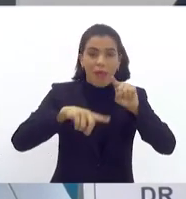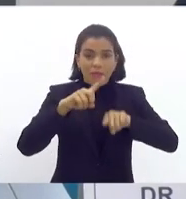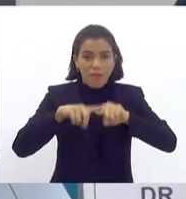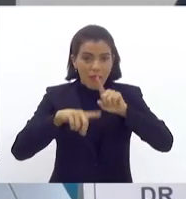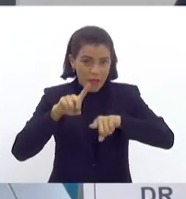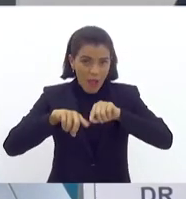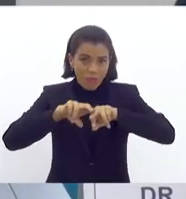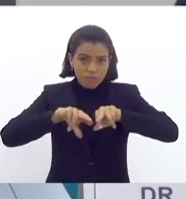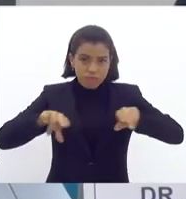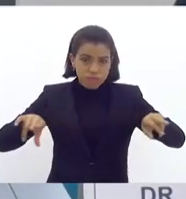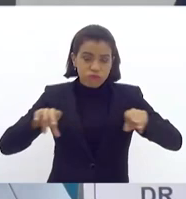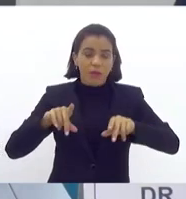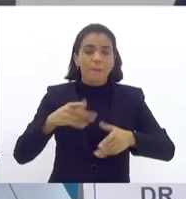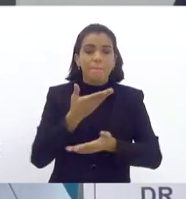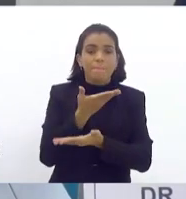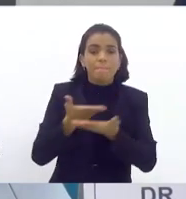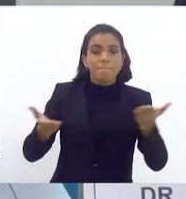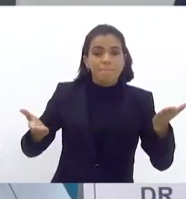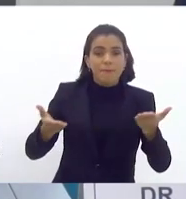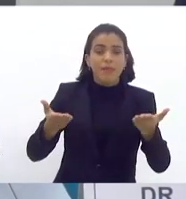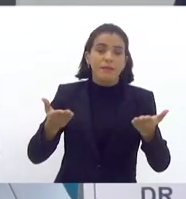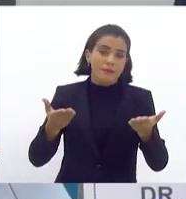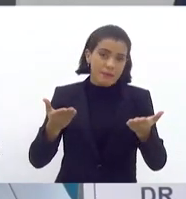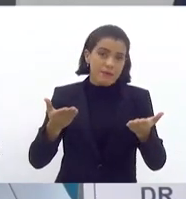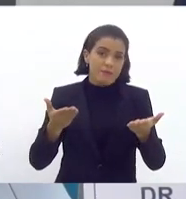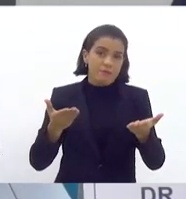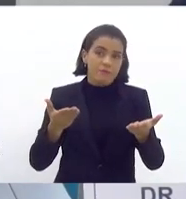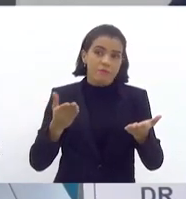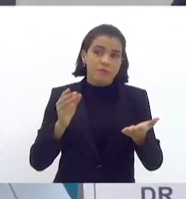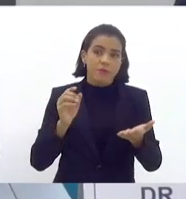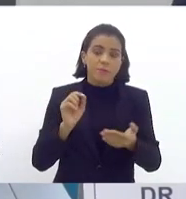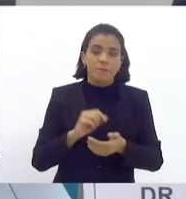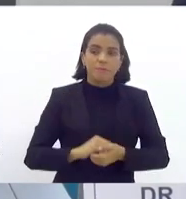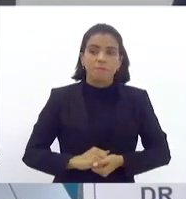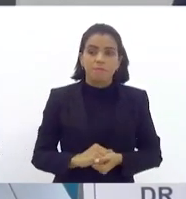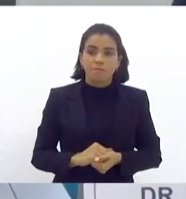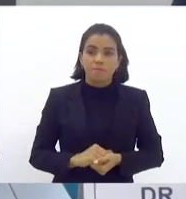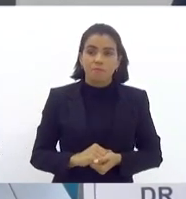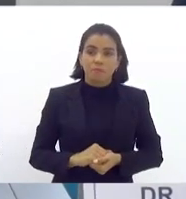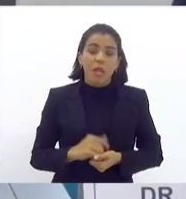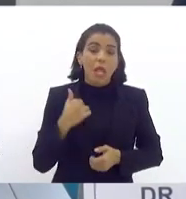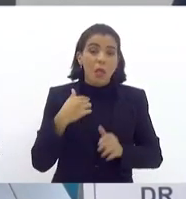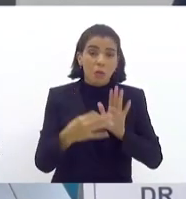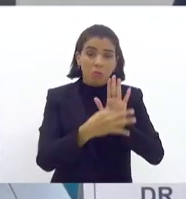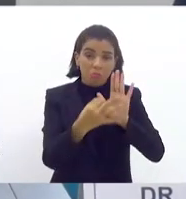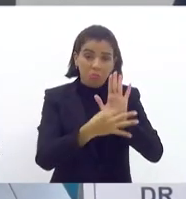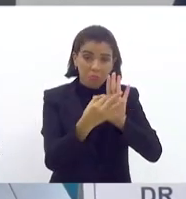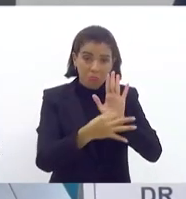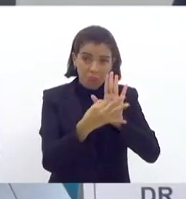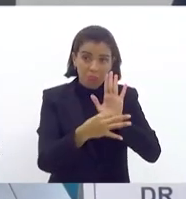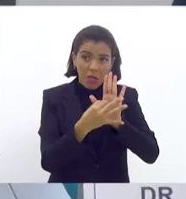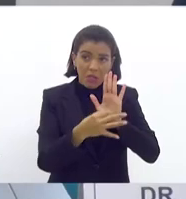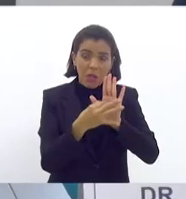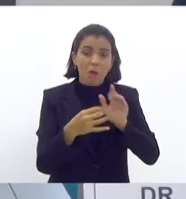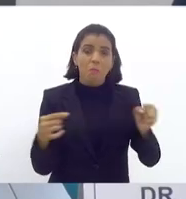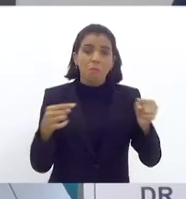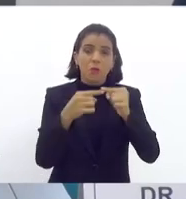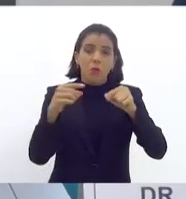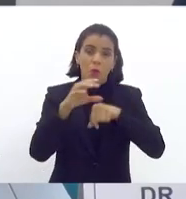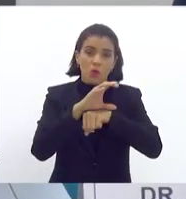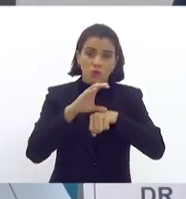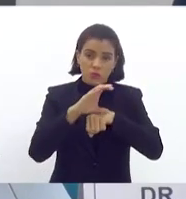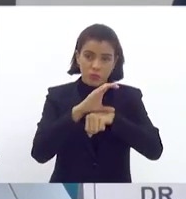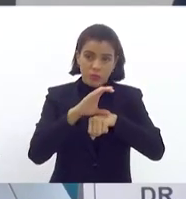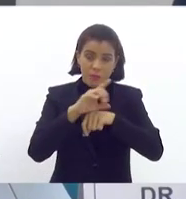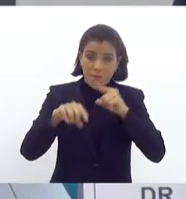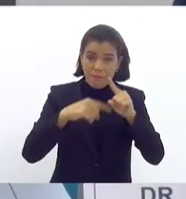a perda de receita na forma em que menciona. Eu dei um parecer pela constitucionalidade